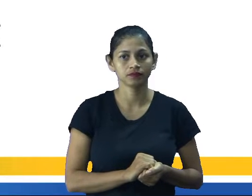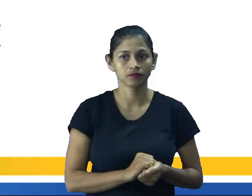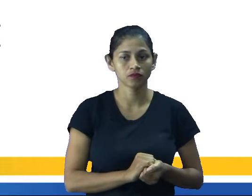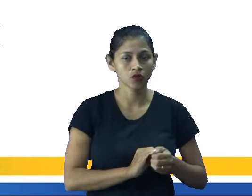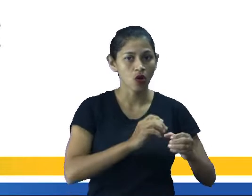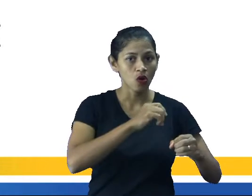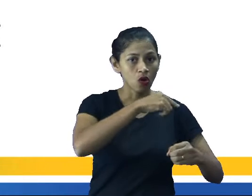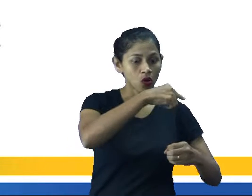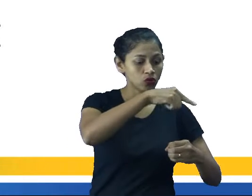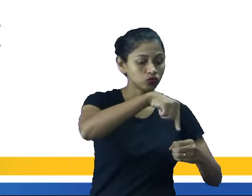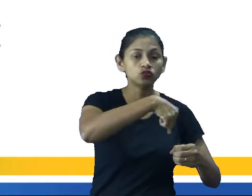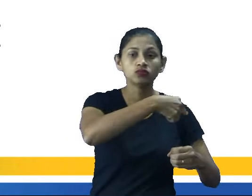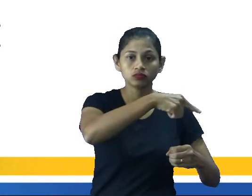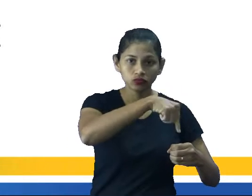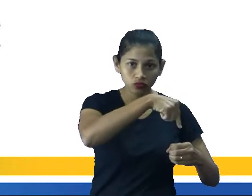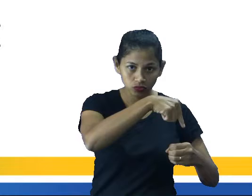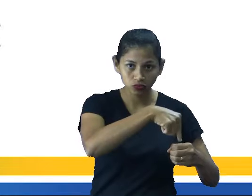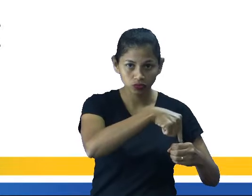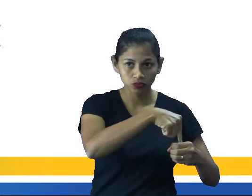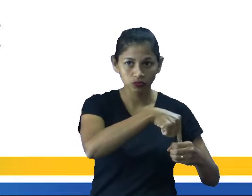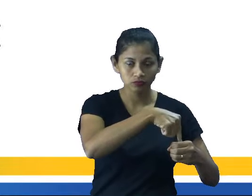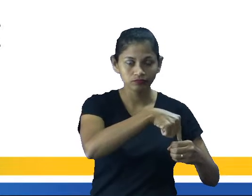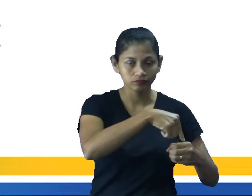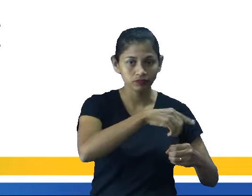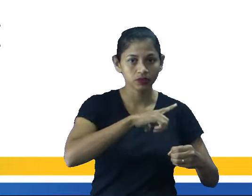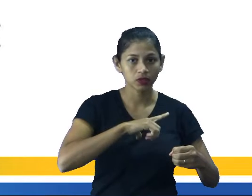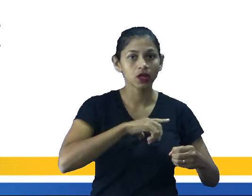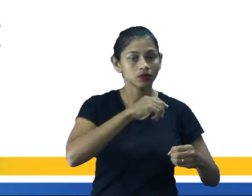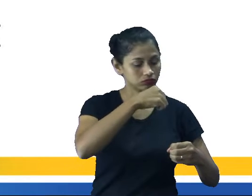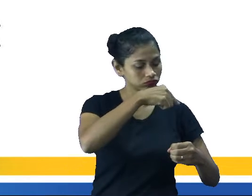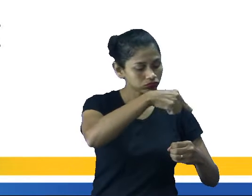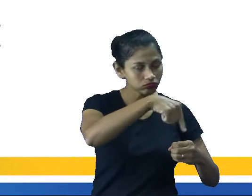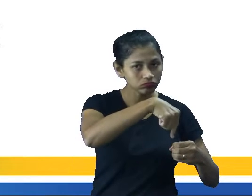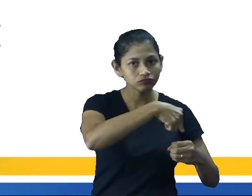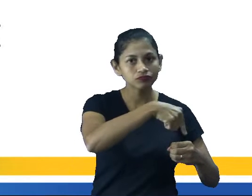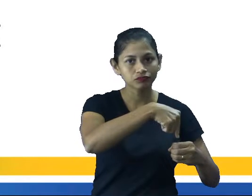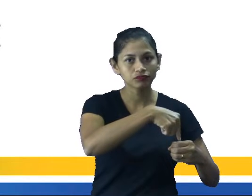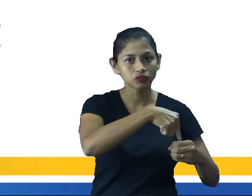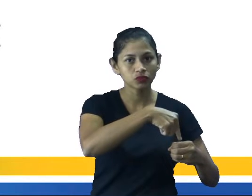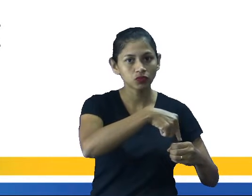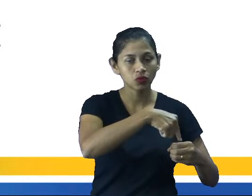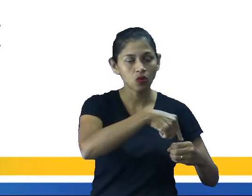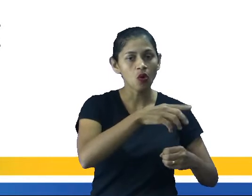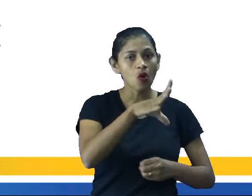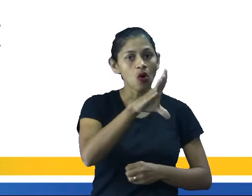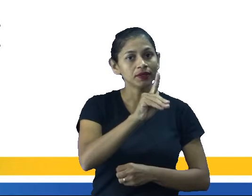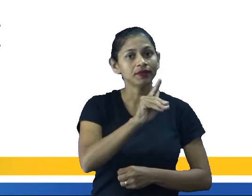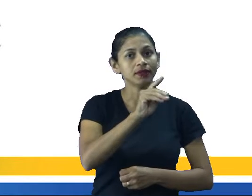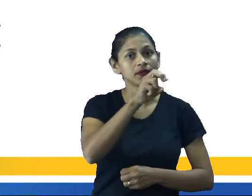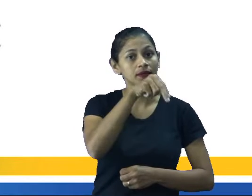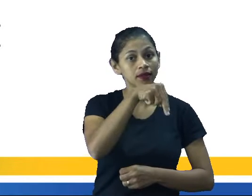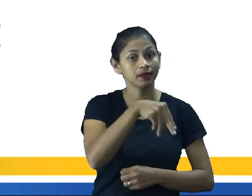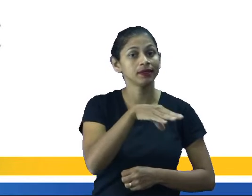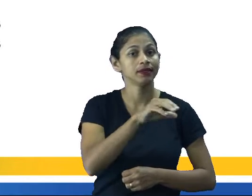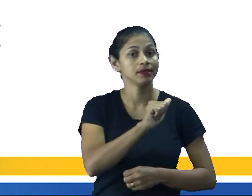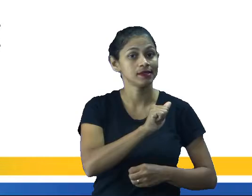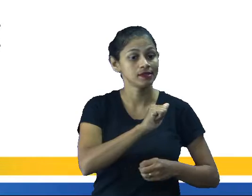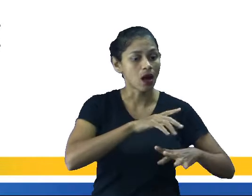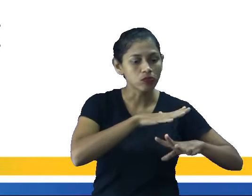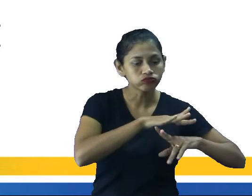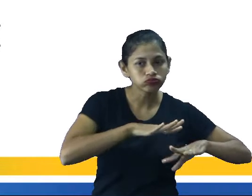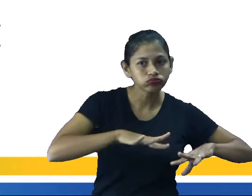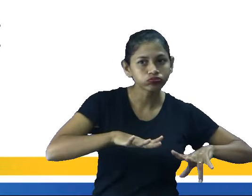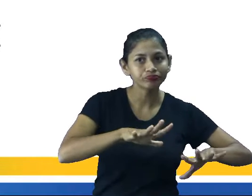ao centro, nós temos, então, o seu nucleóide com o seu DNA espalhado. Observa que o DNA está todo